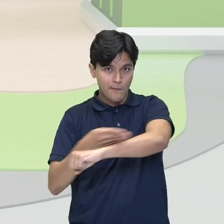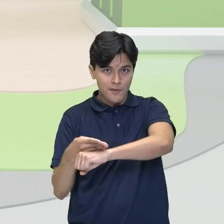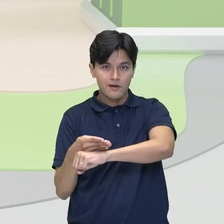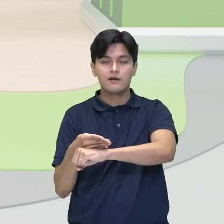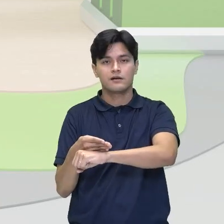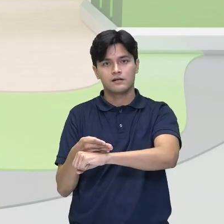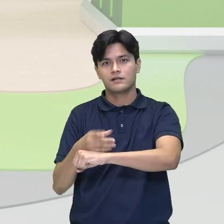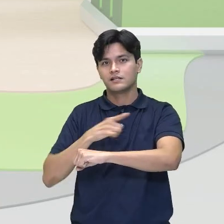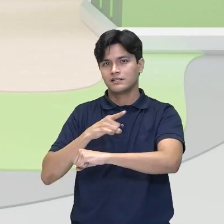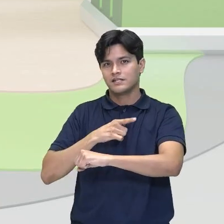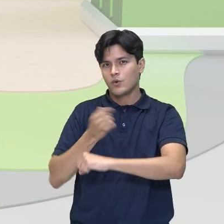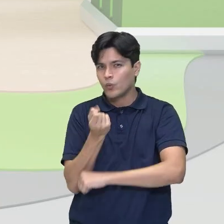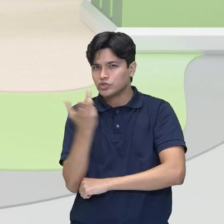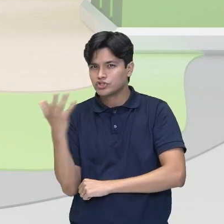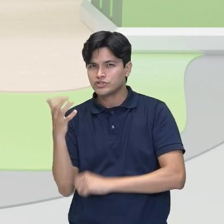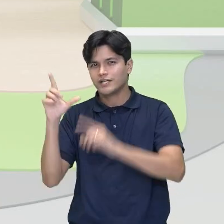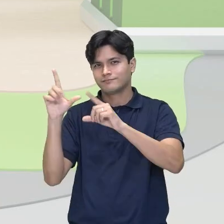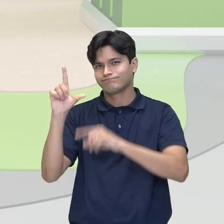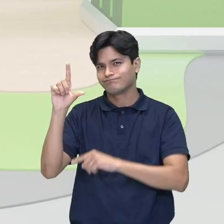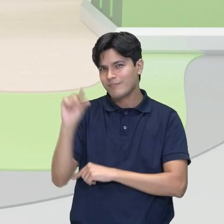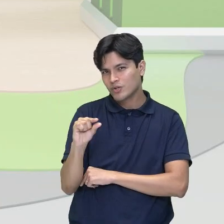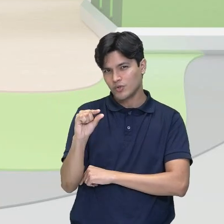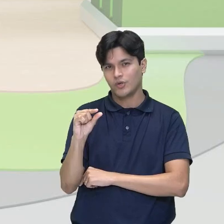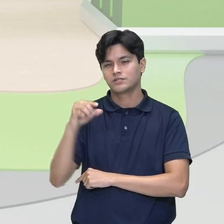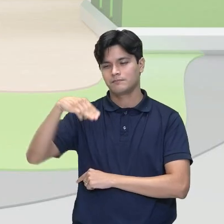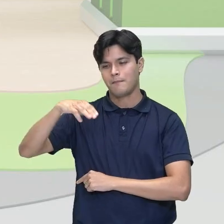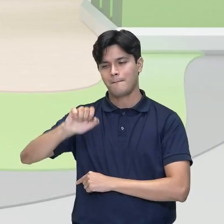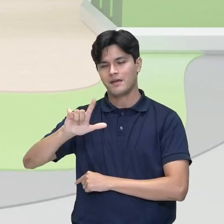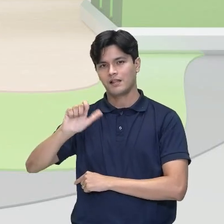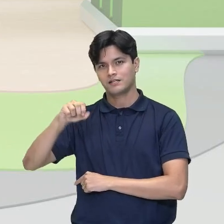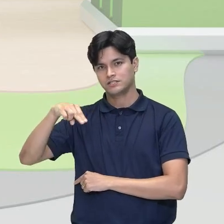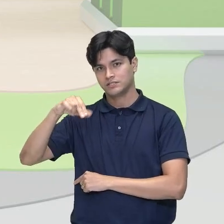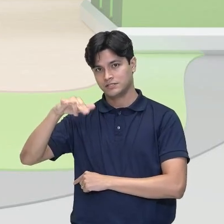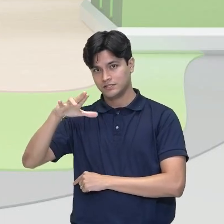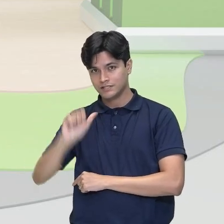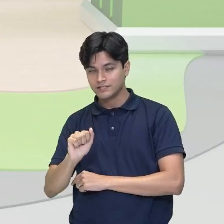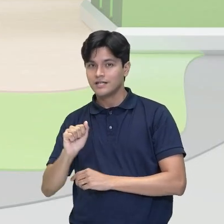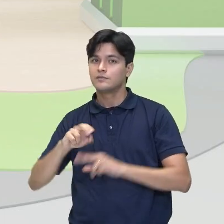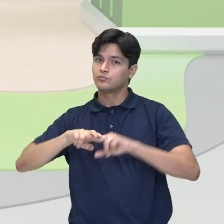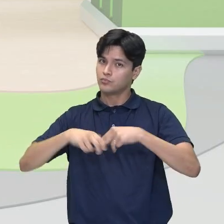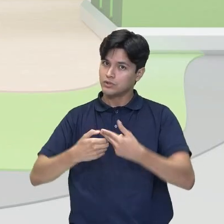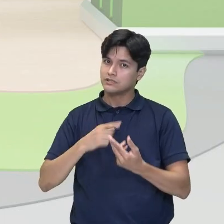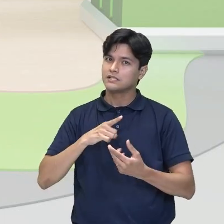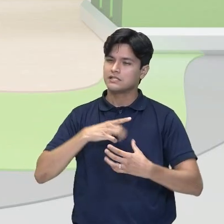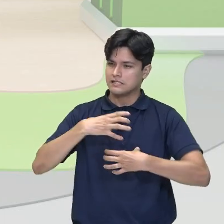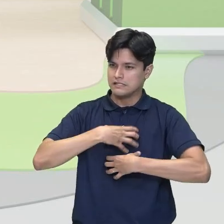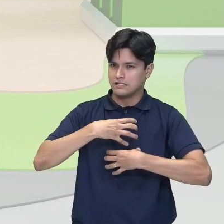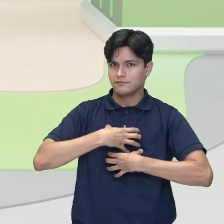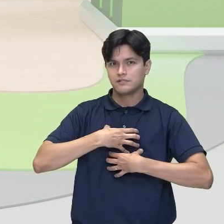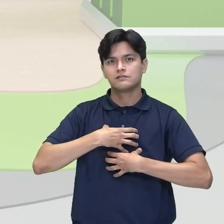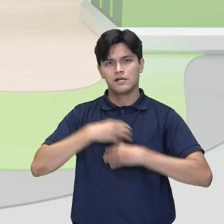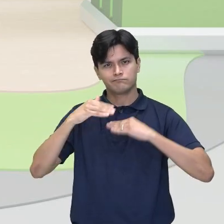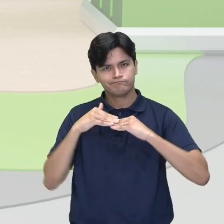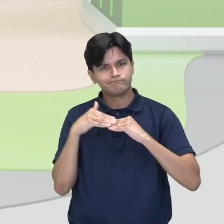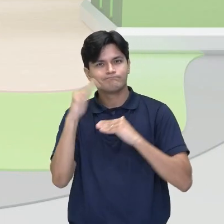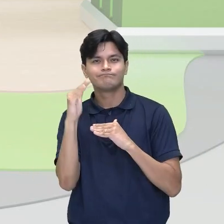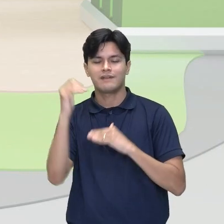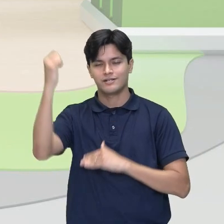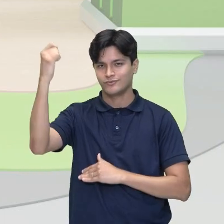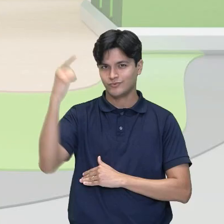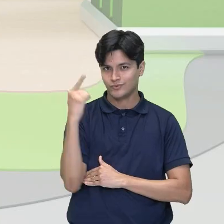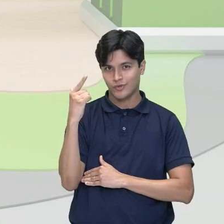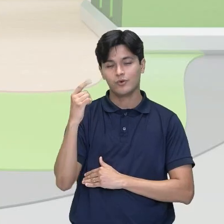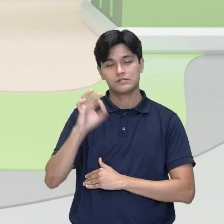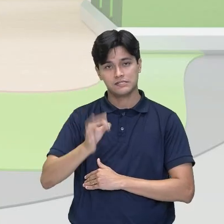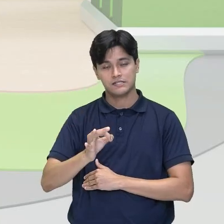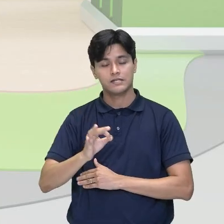melanina, certo? Por isso que a sua sensibilidade ao sol será maior. E com isso,